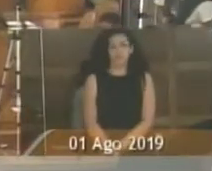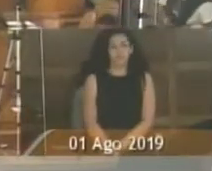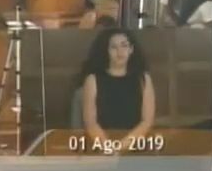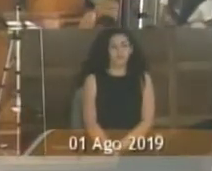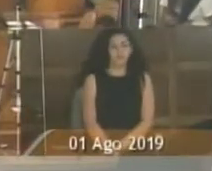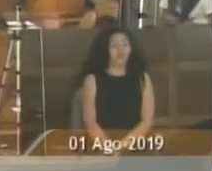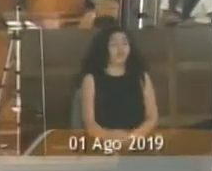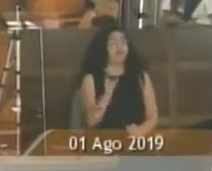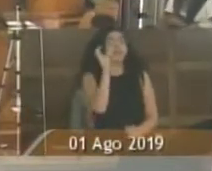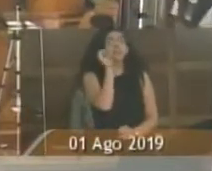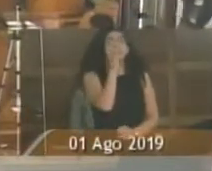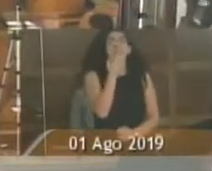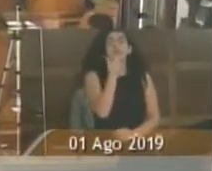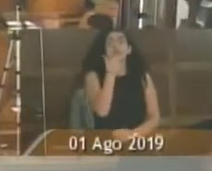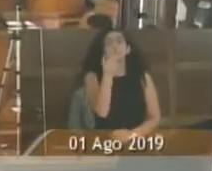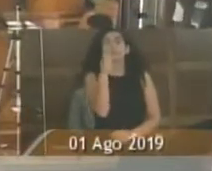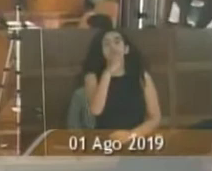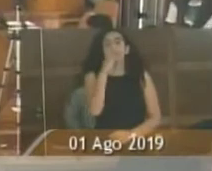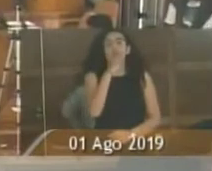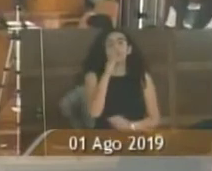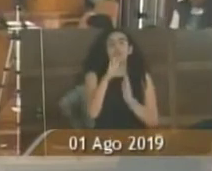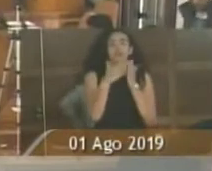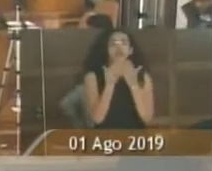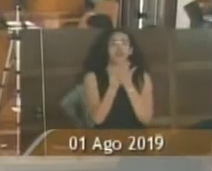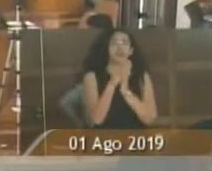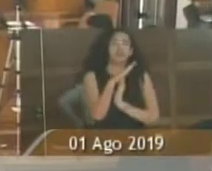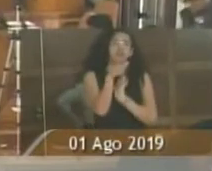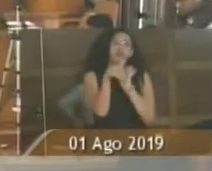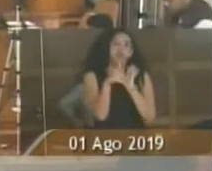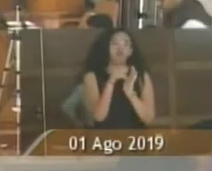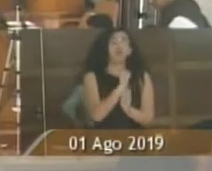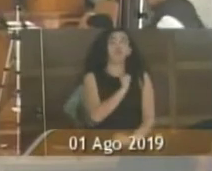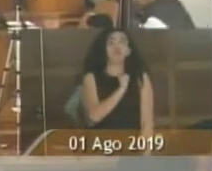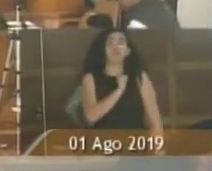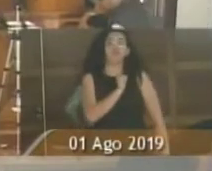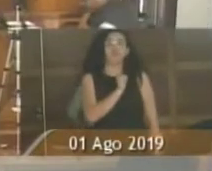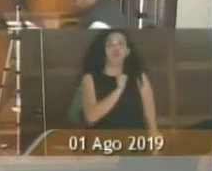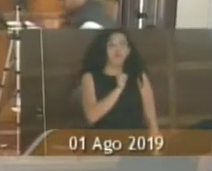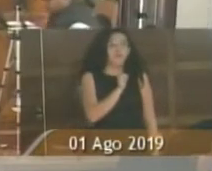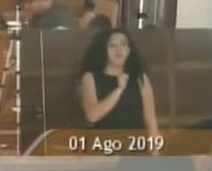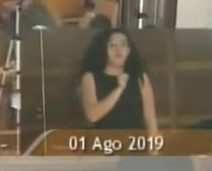Eu tenho que pedir regime de urgência para os meus requerimentos. Número...